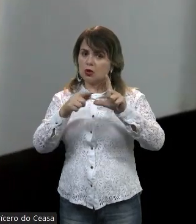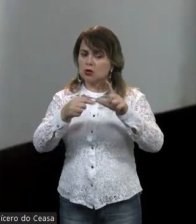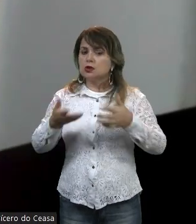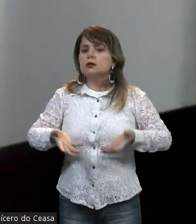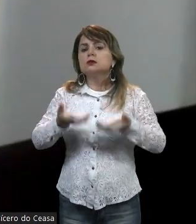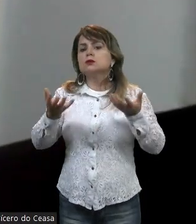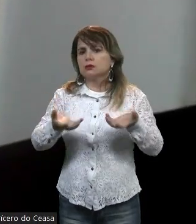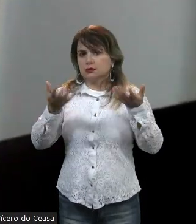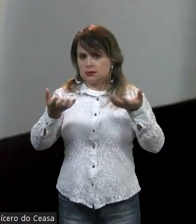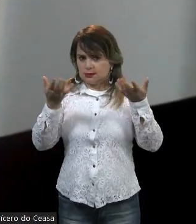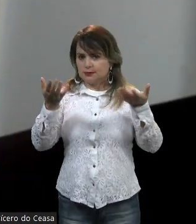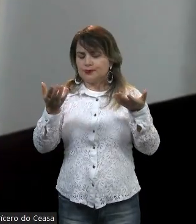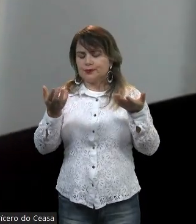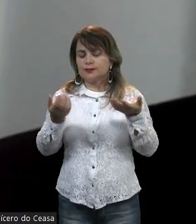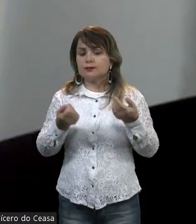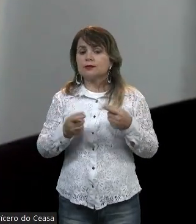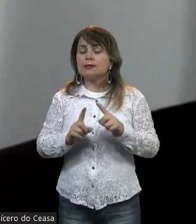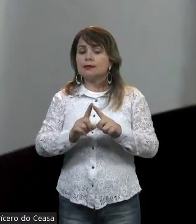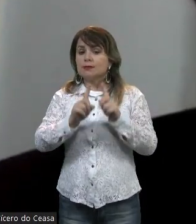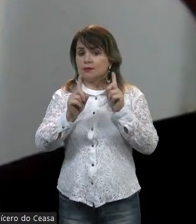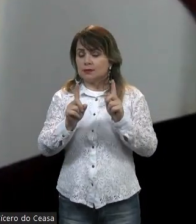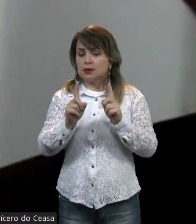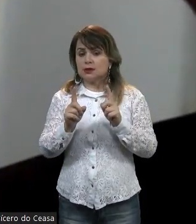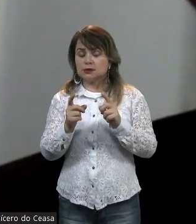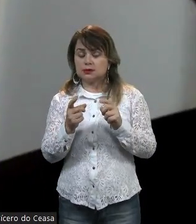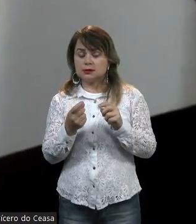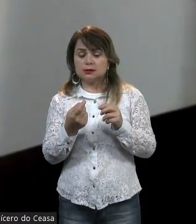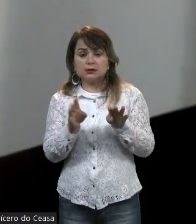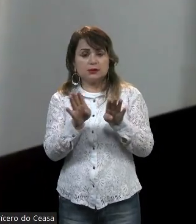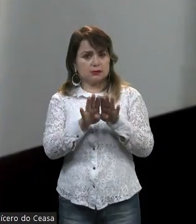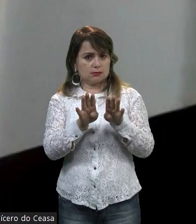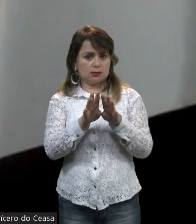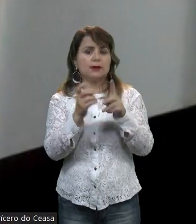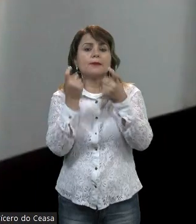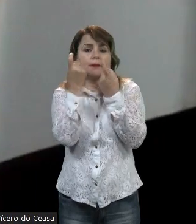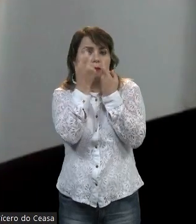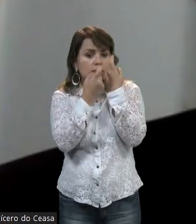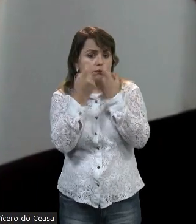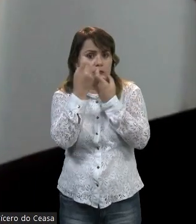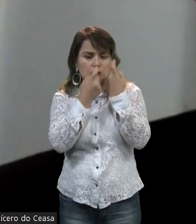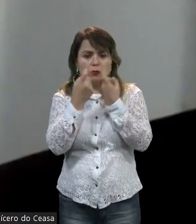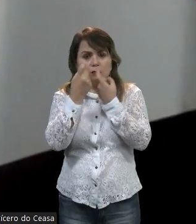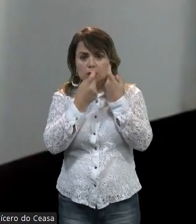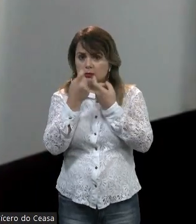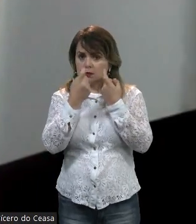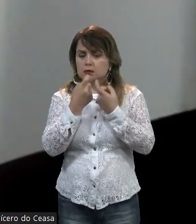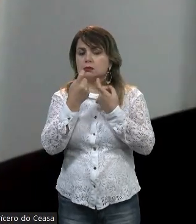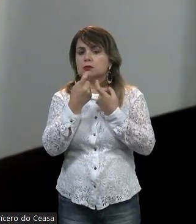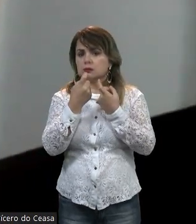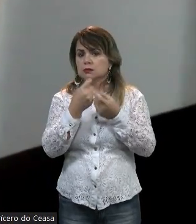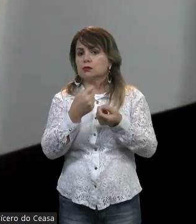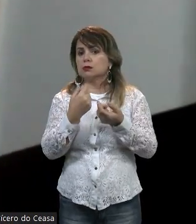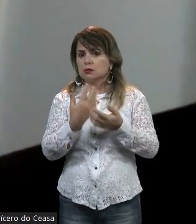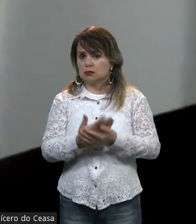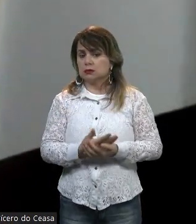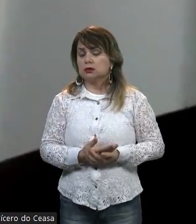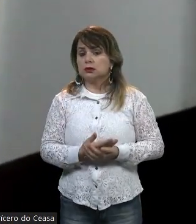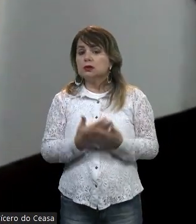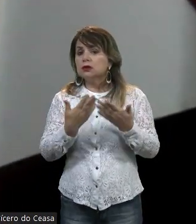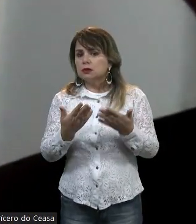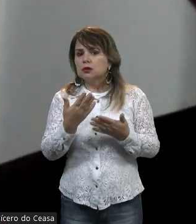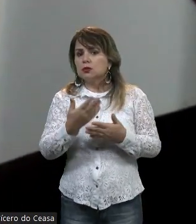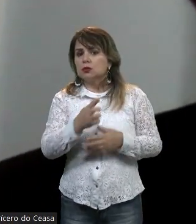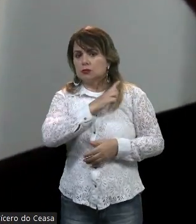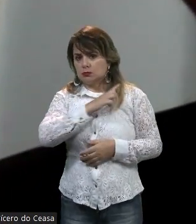ao mesmo tempo preocupados. Eu sei que o presidente dessa casa é conhecedor que é do